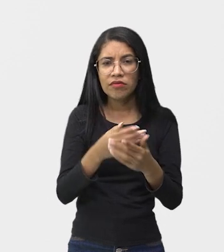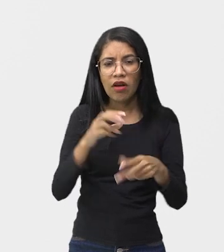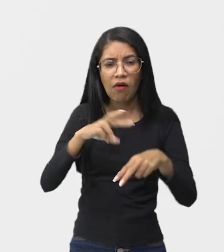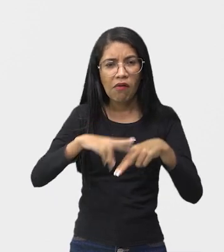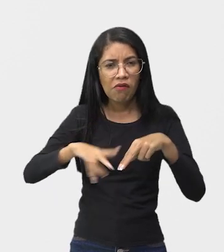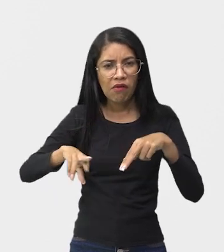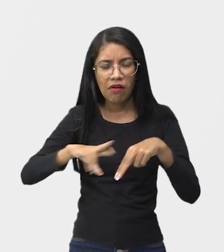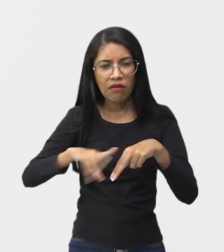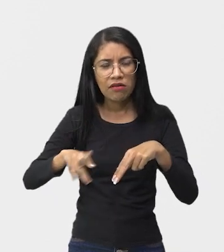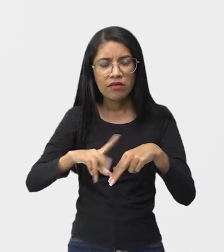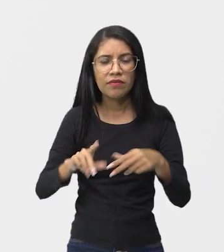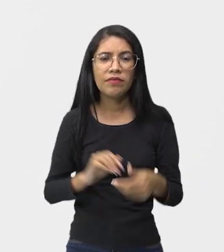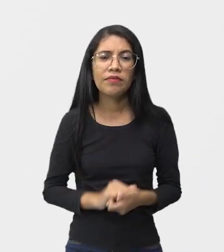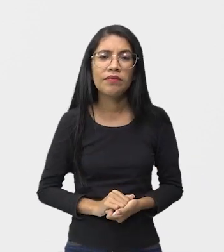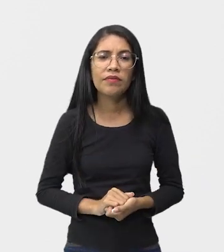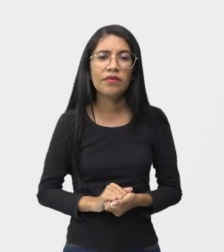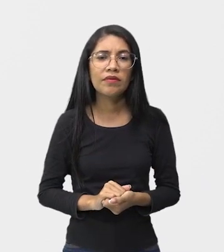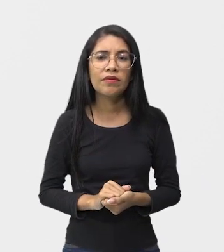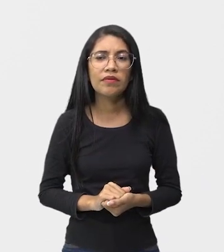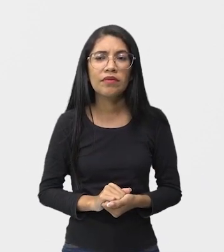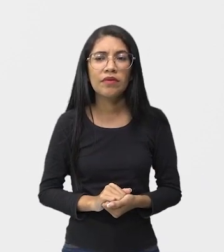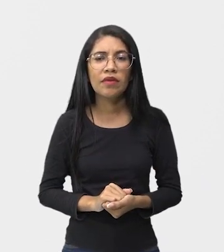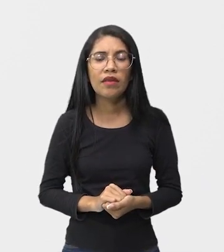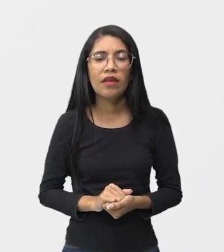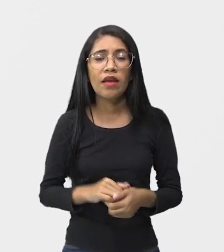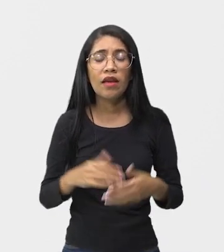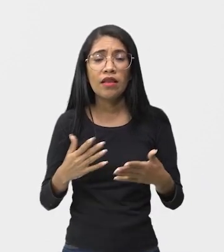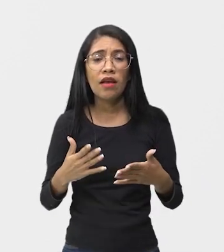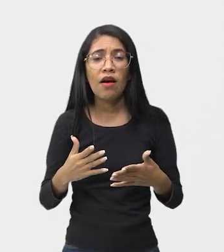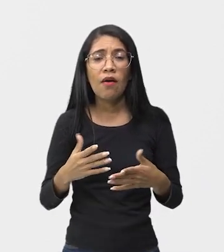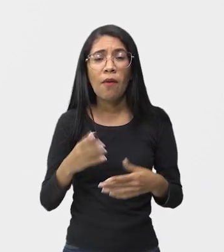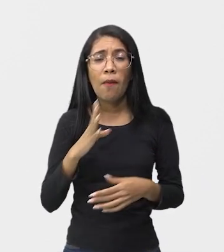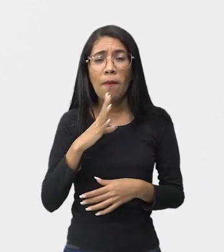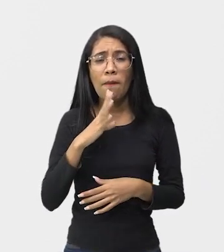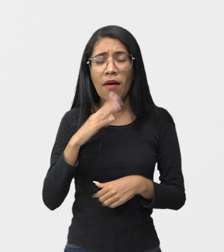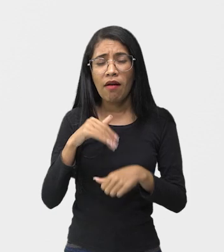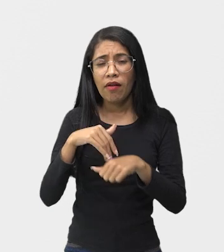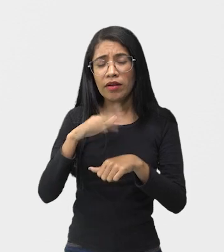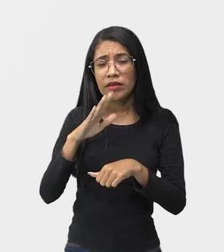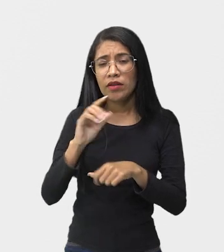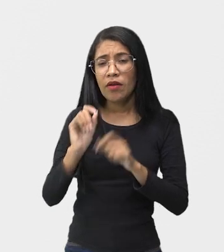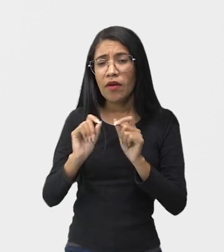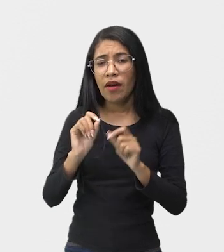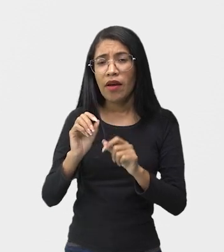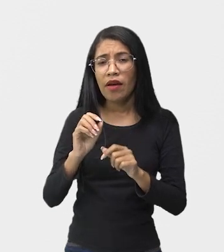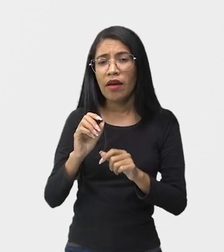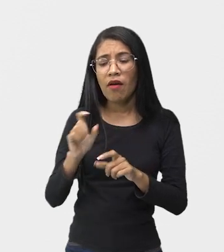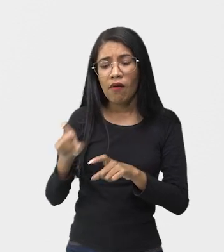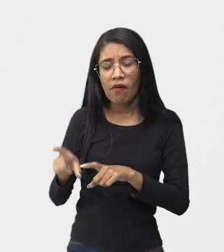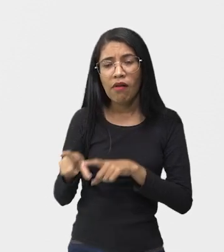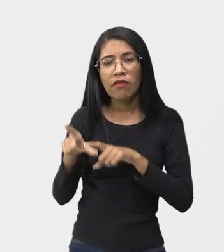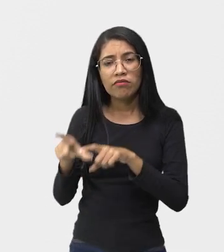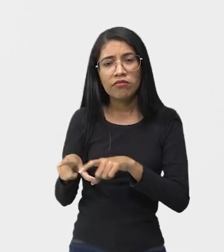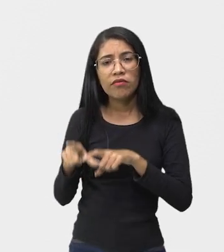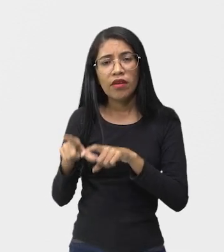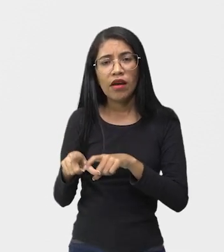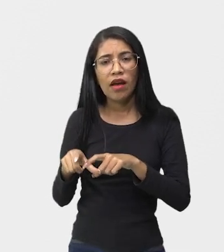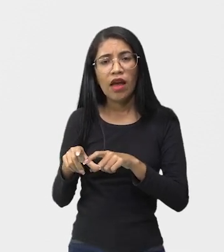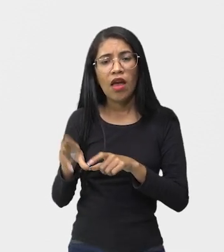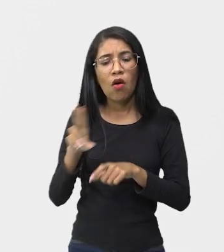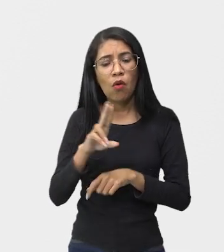orientação sexual. Continuando, entre os mais conhecidos destaca-se o candomblé, que é um